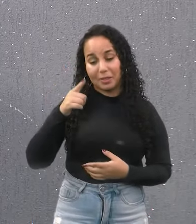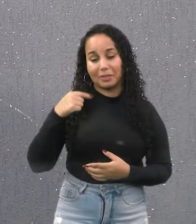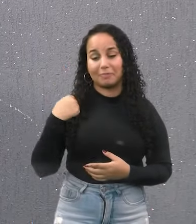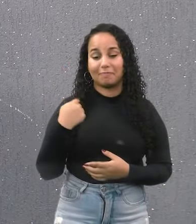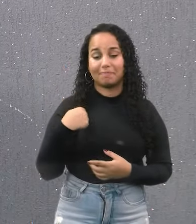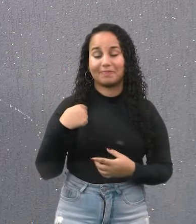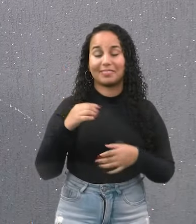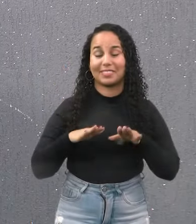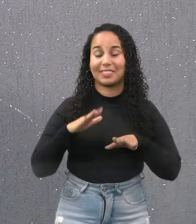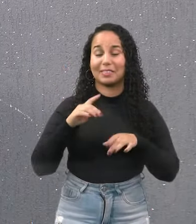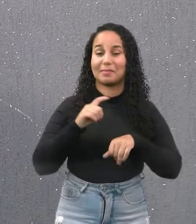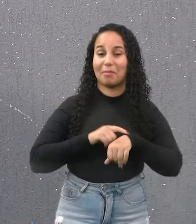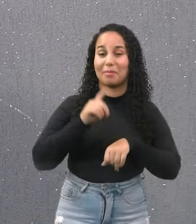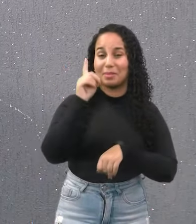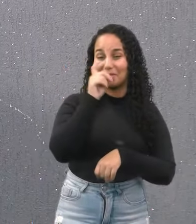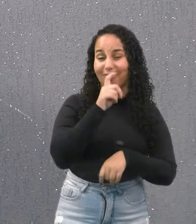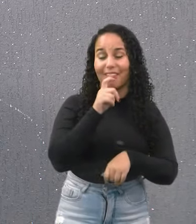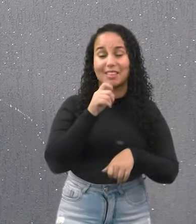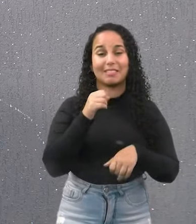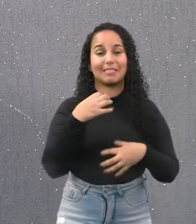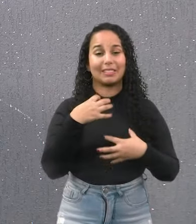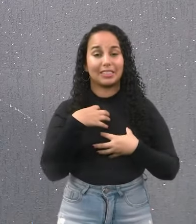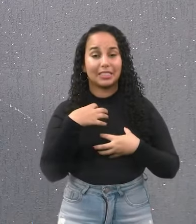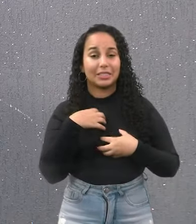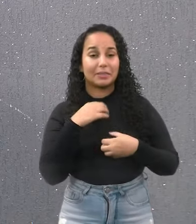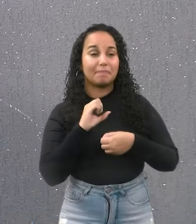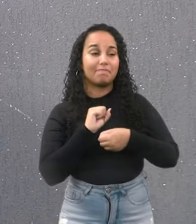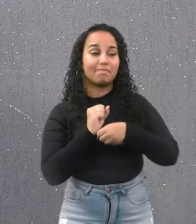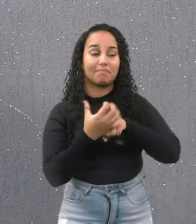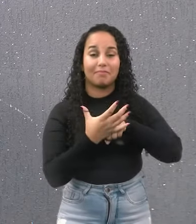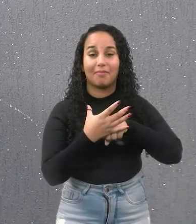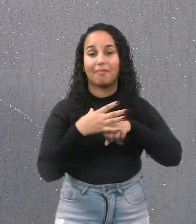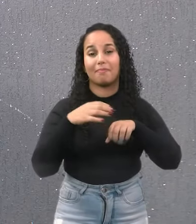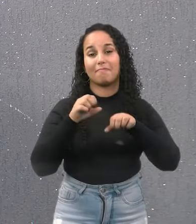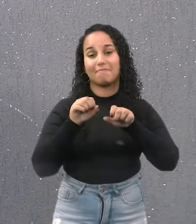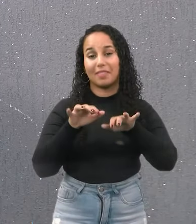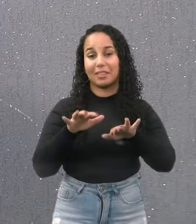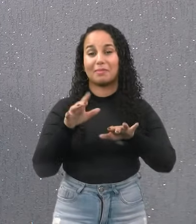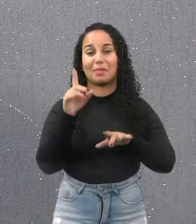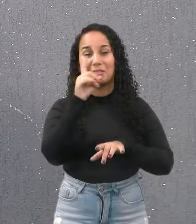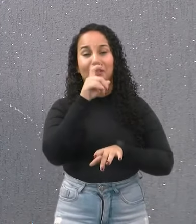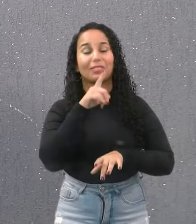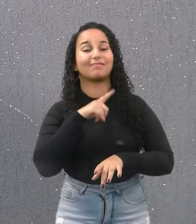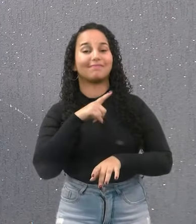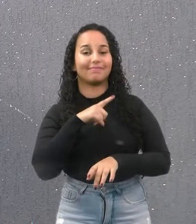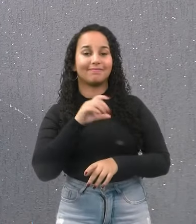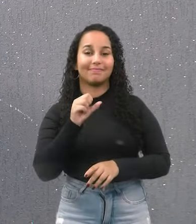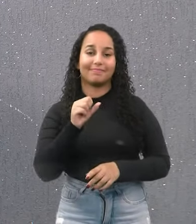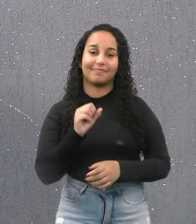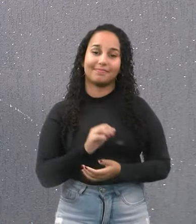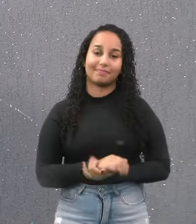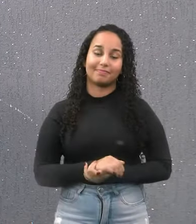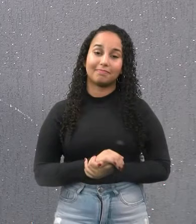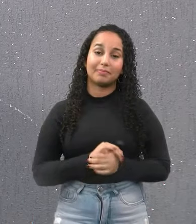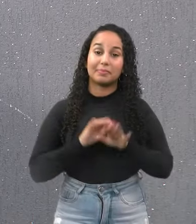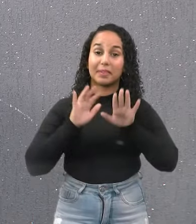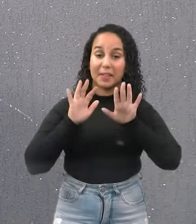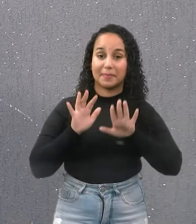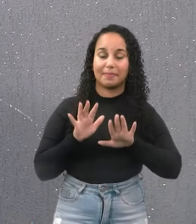nesse deserto. Todos nós, acredito que nesse período de pandemia, passamos por algumas dificuldades,